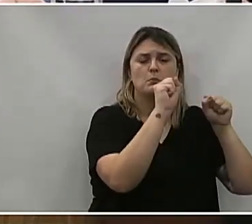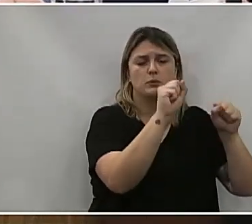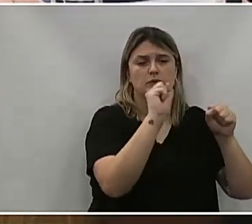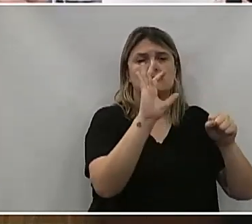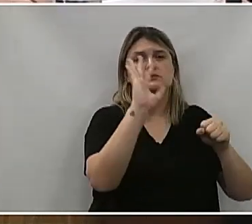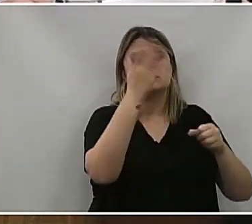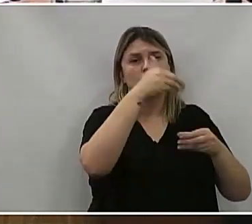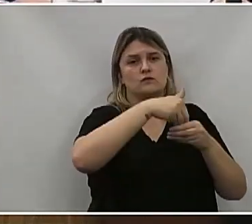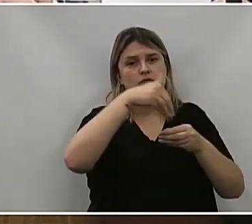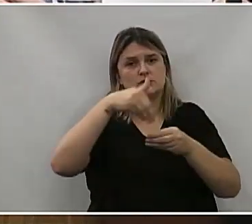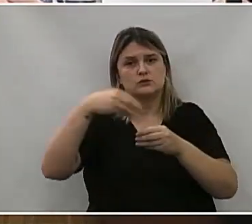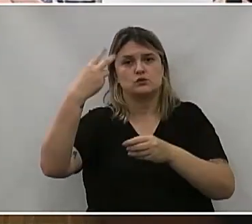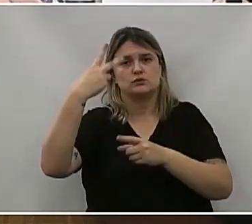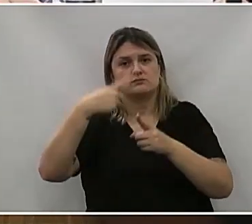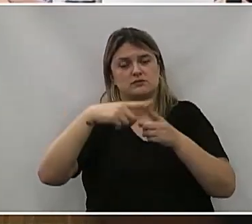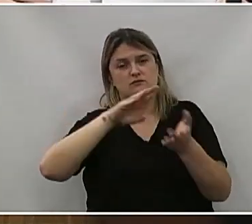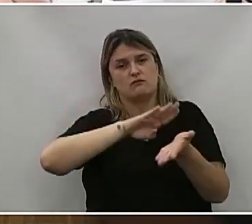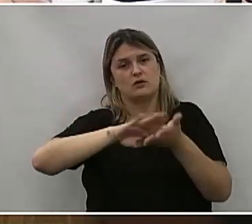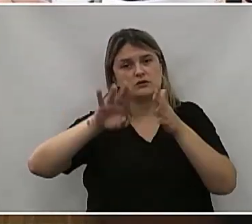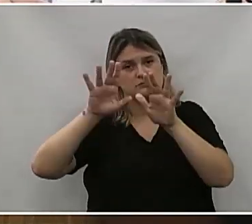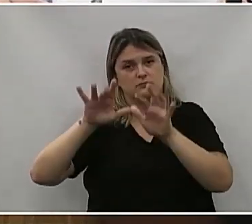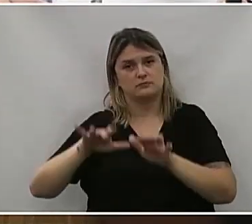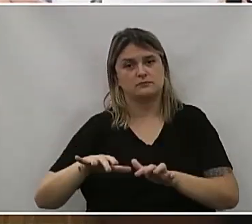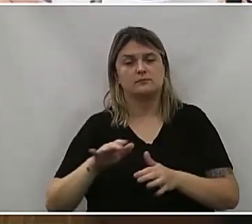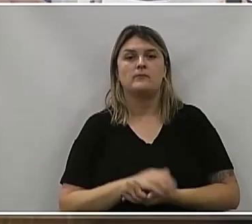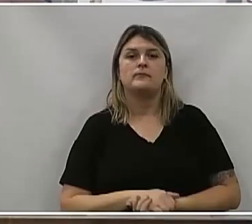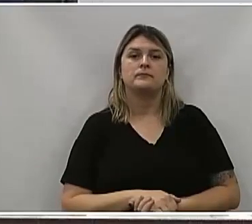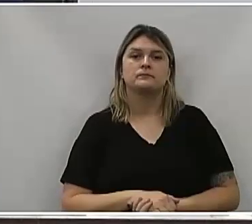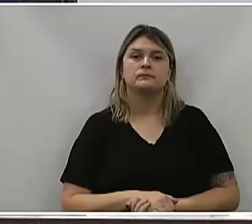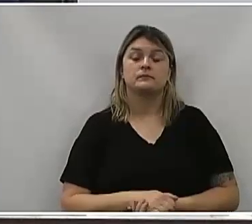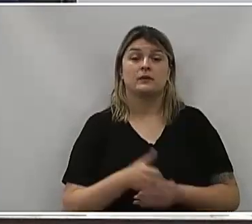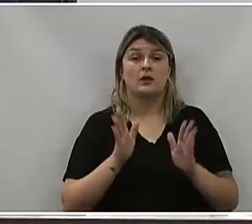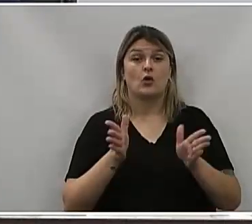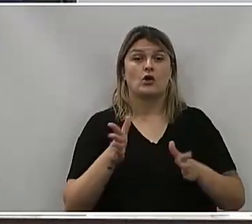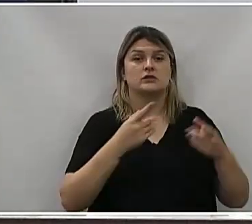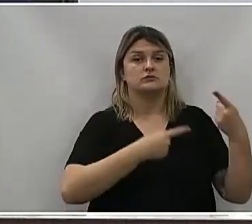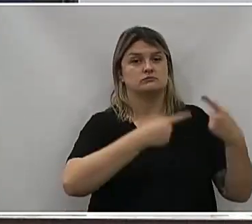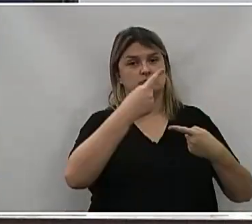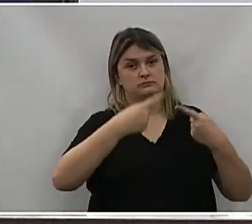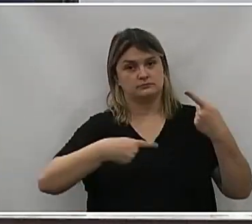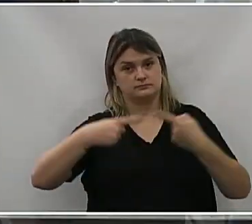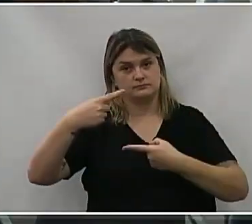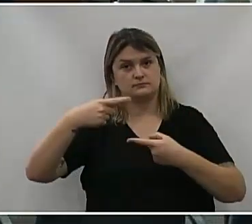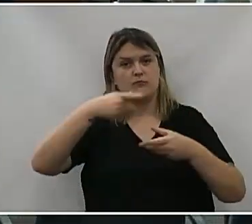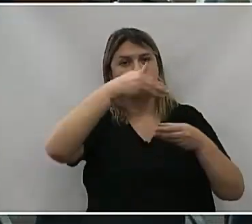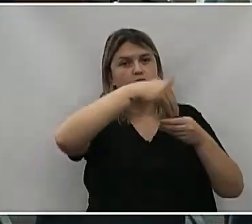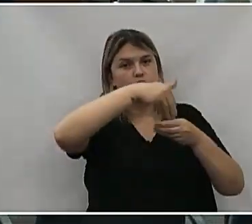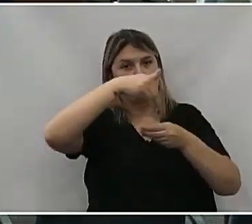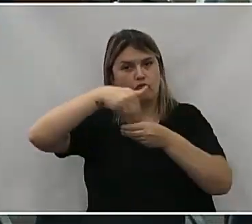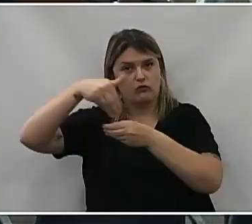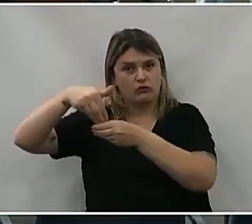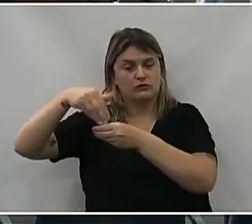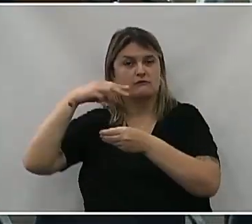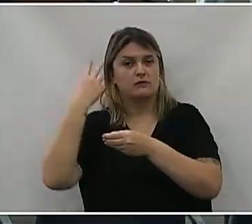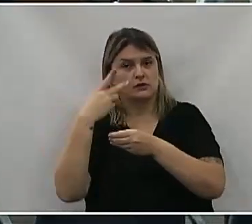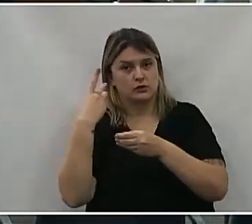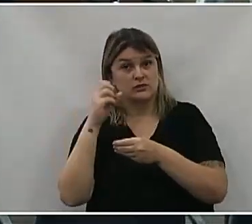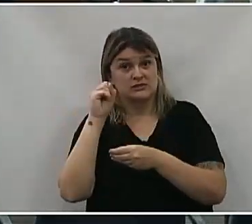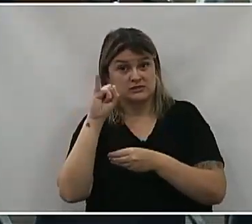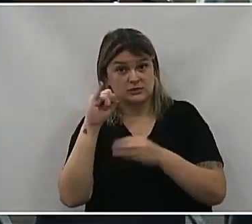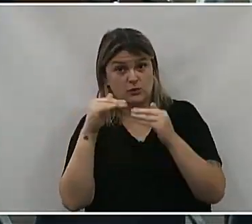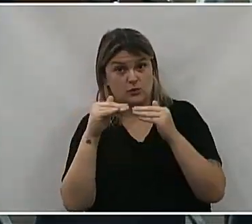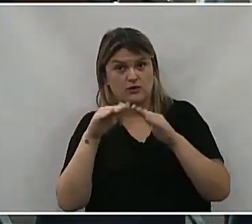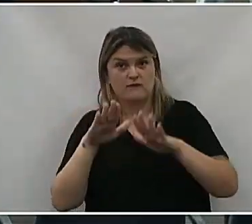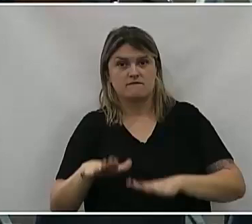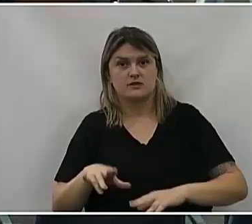ser votado em 2 turnos, como dispensa da redação final, é o parecer. Em discussão, em votação, senhores vereadores que